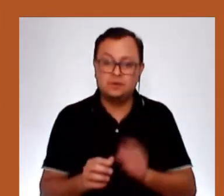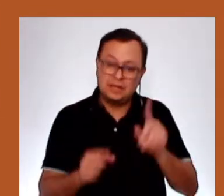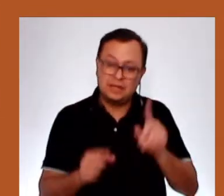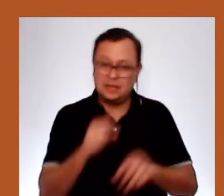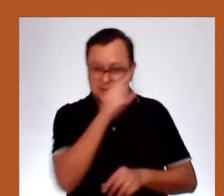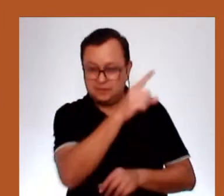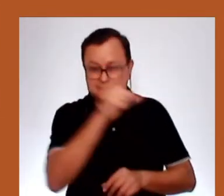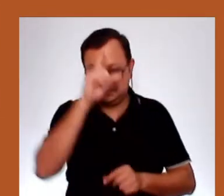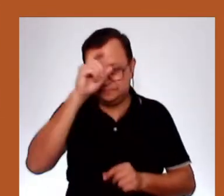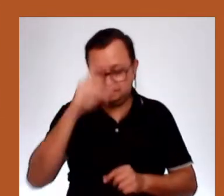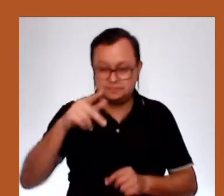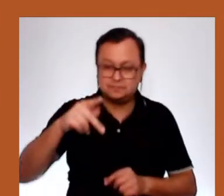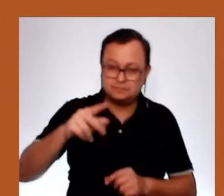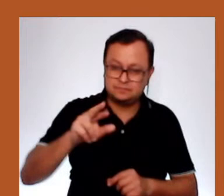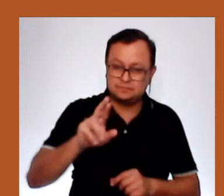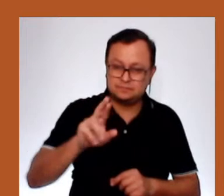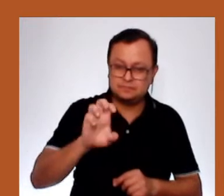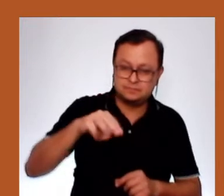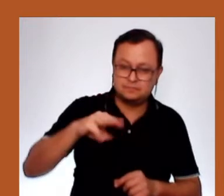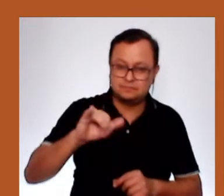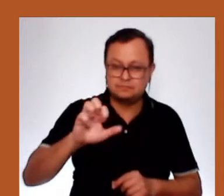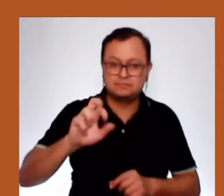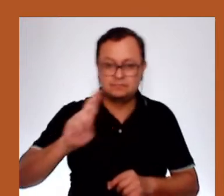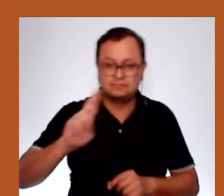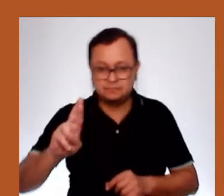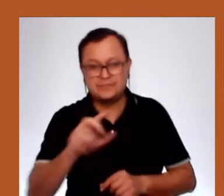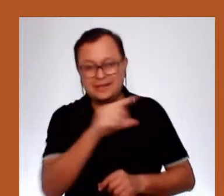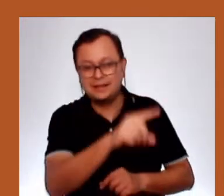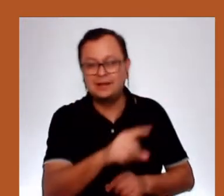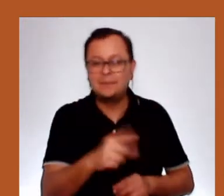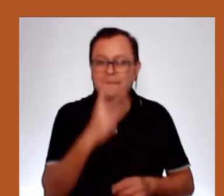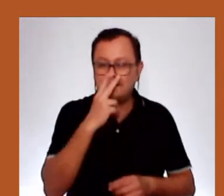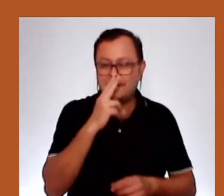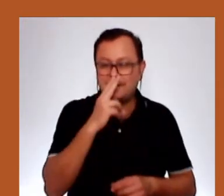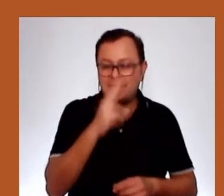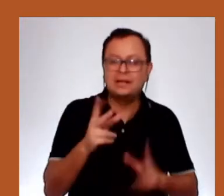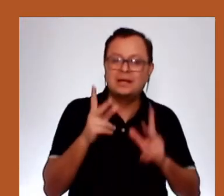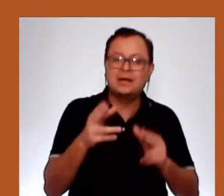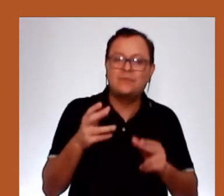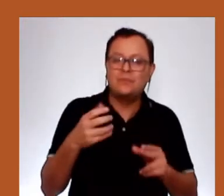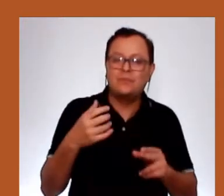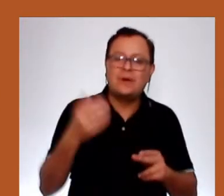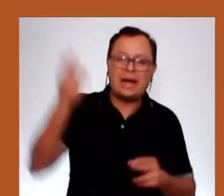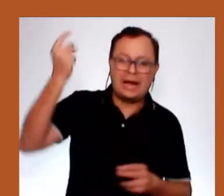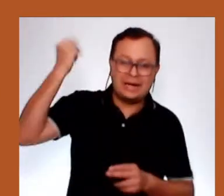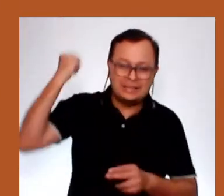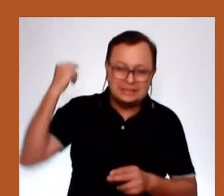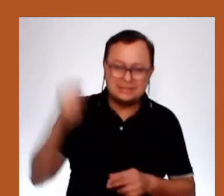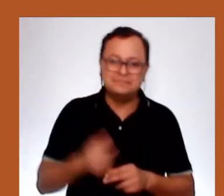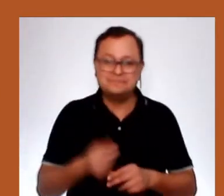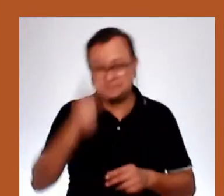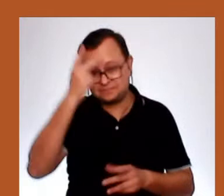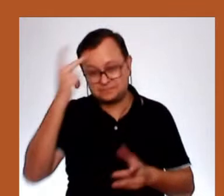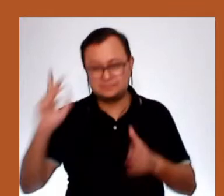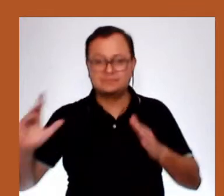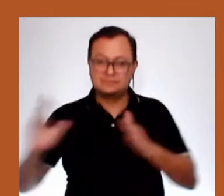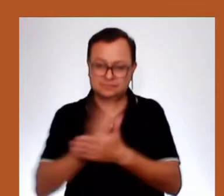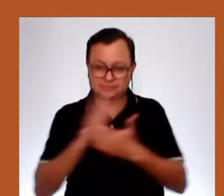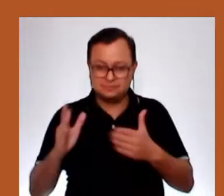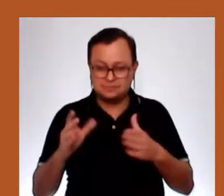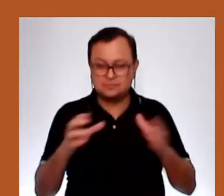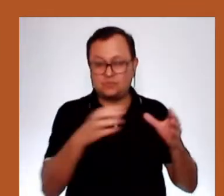é um hospital da velha guarda, no sentido, é um hospital de algumas pessoas, né? De um grupo,